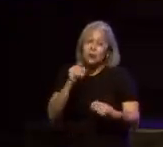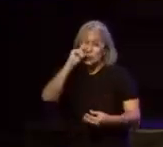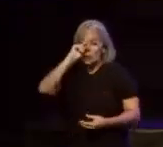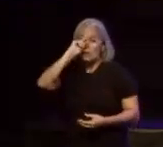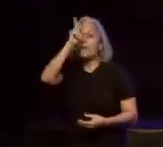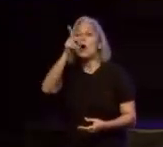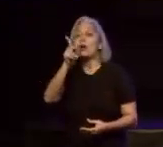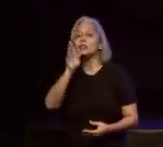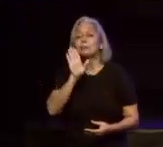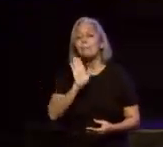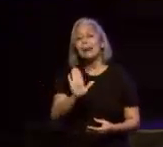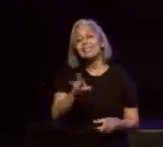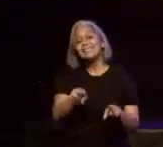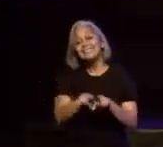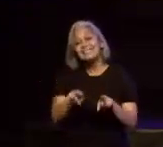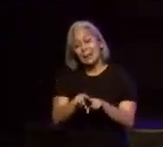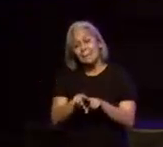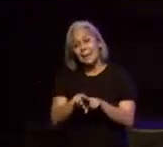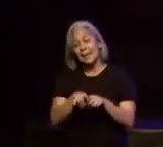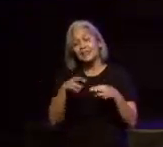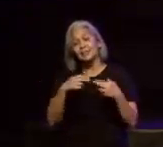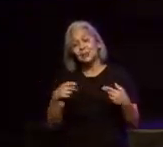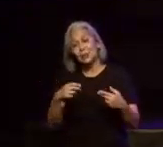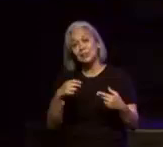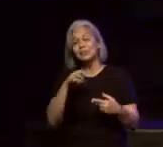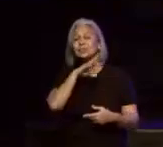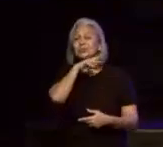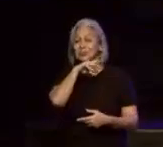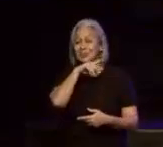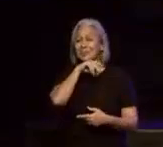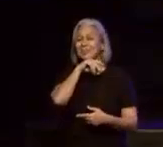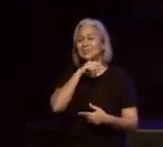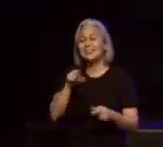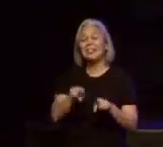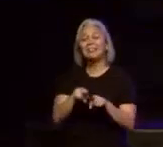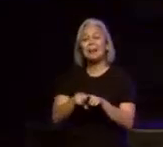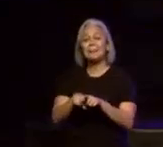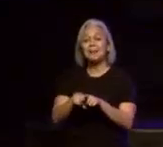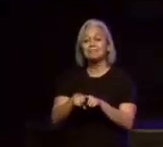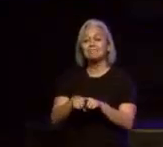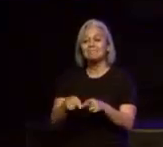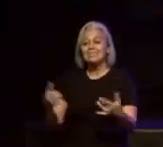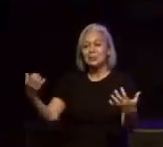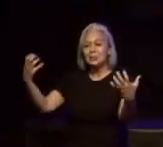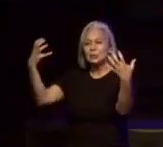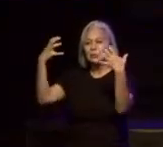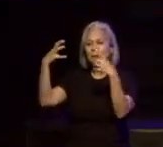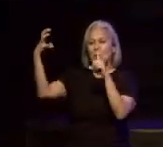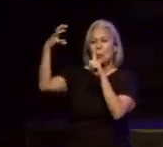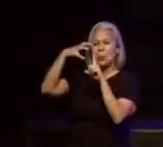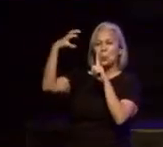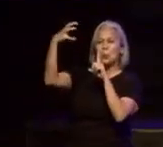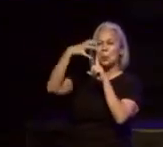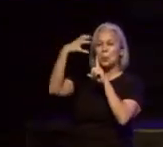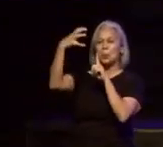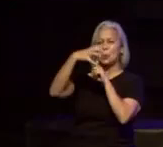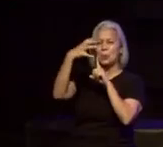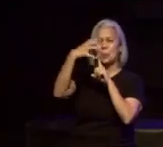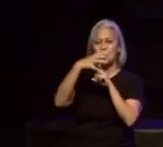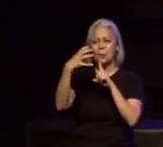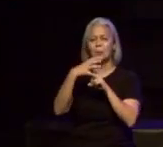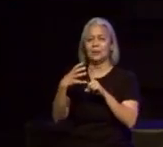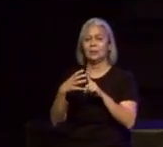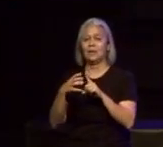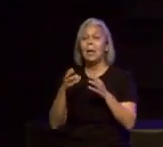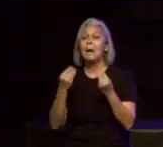tem de ruim nesse mundo jorre com muita facilidade para a nossa vida. Então melhorou, mas também piorou. Embora muitos dos avanços podem